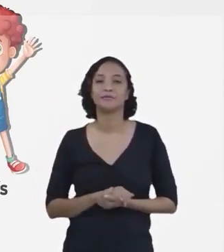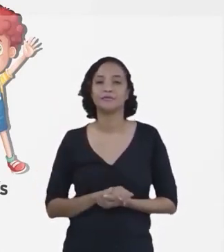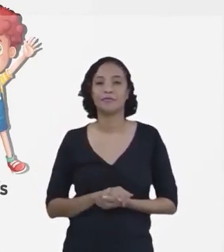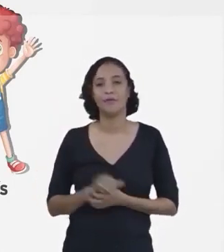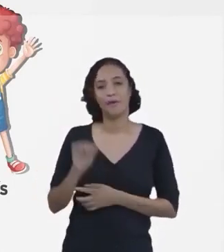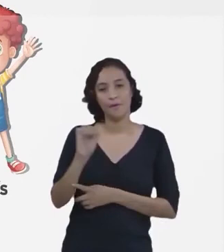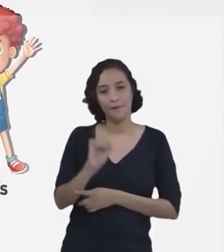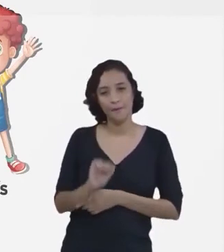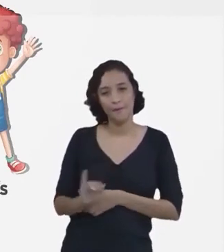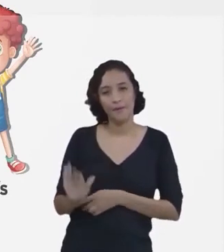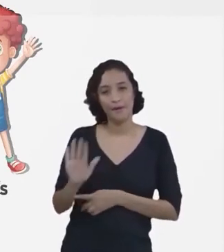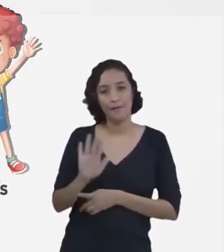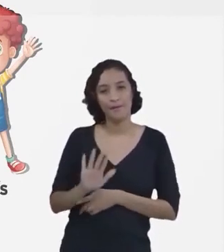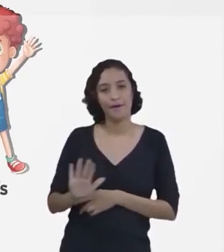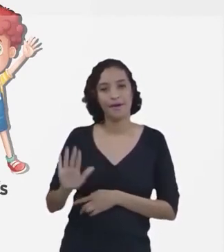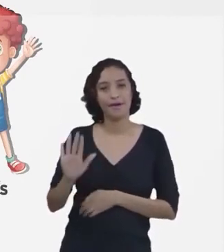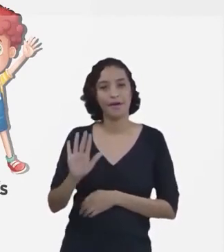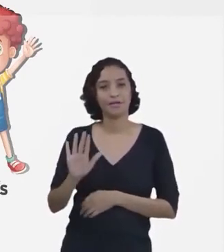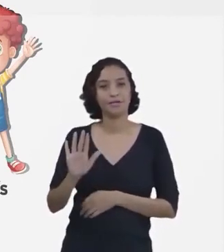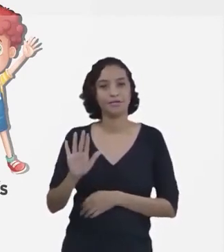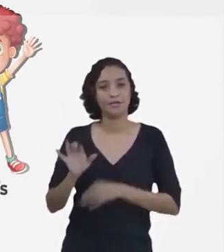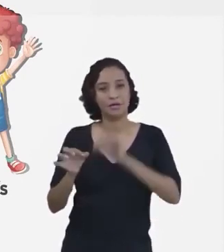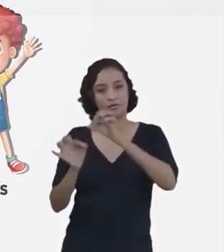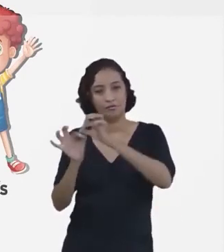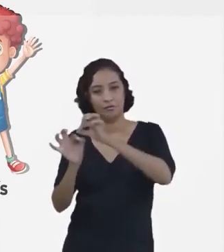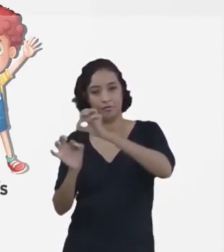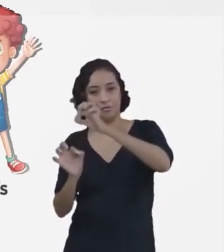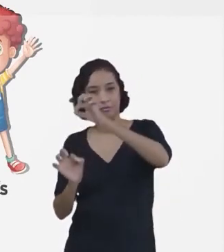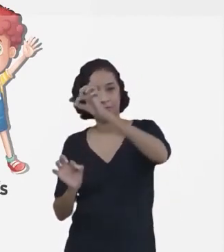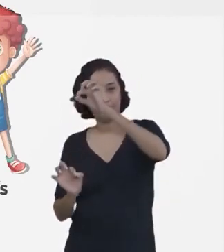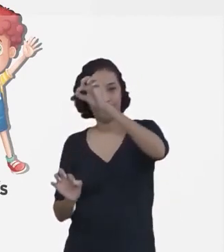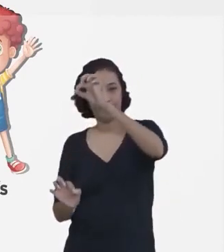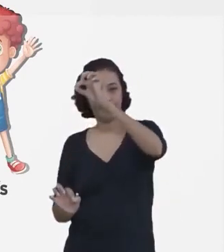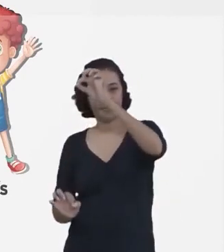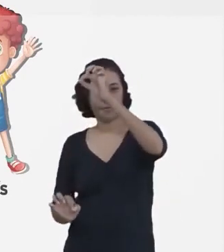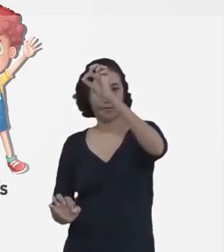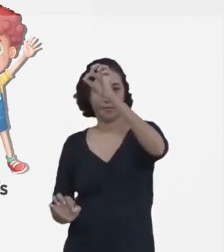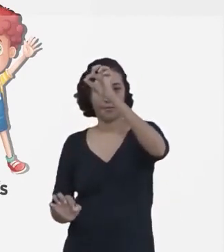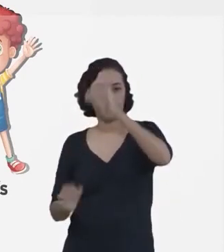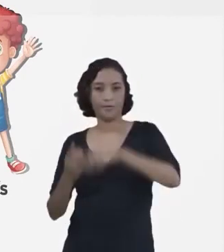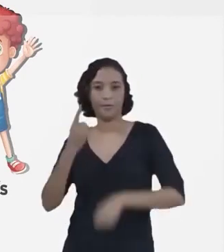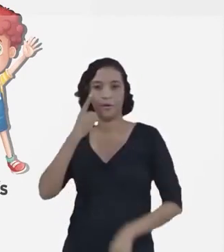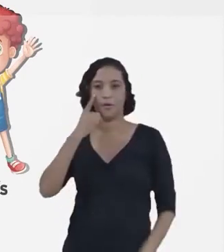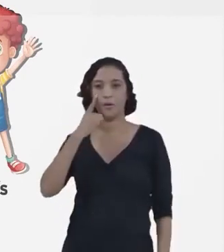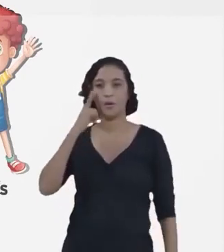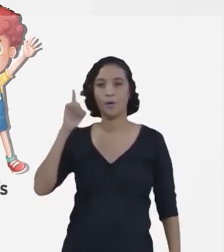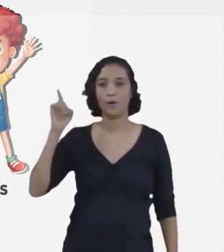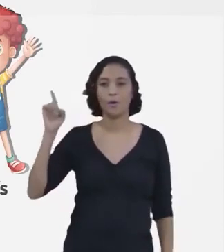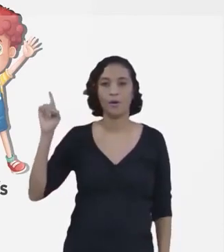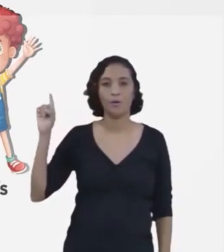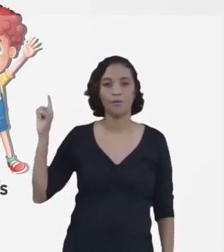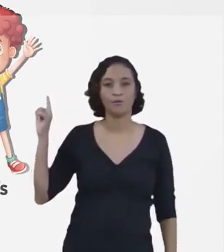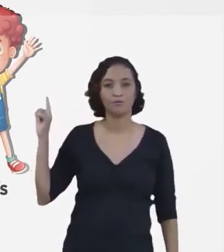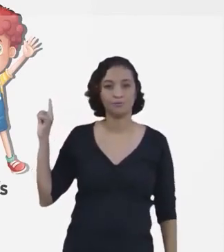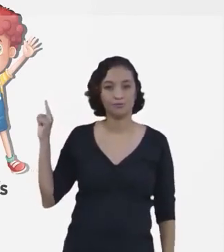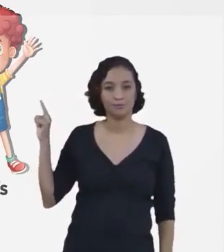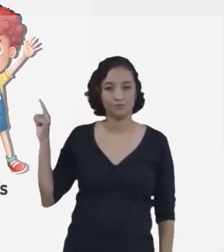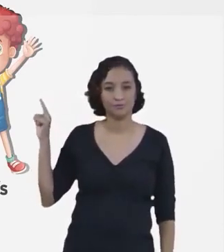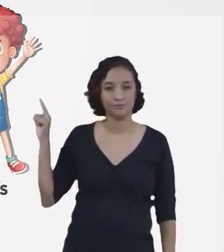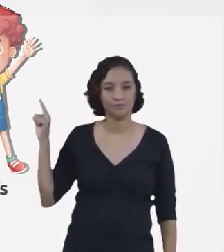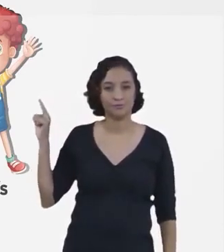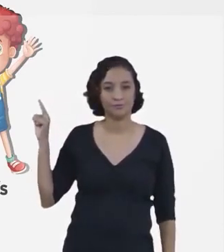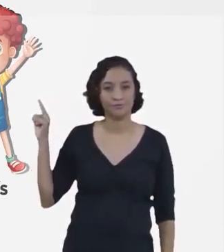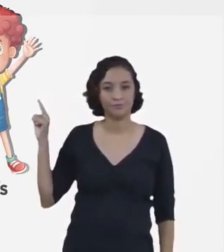imagem semelhante à régua. Tá? Então, temos aqui, parece uma régua. Tá? Então, se eu